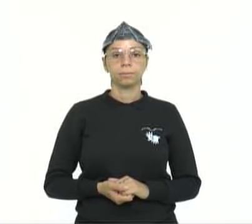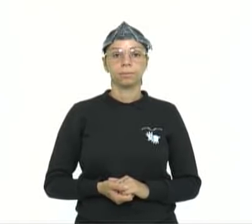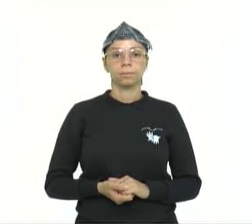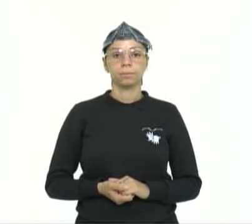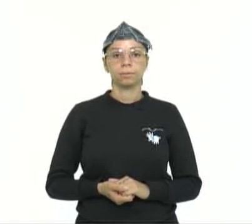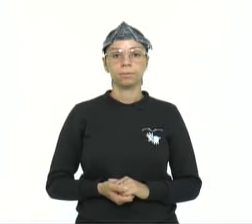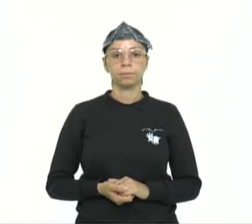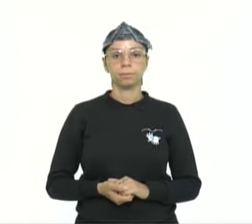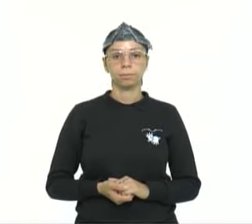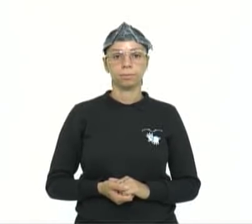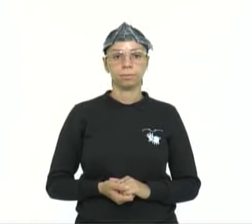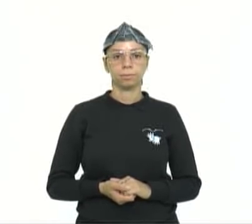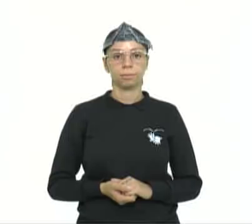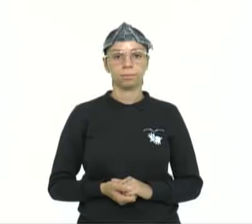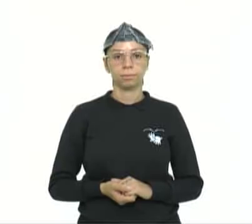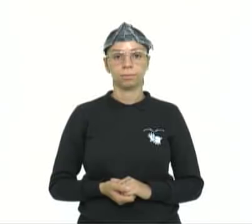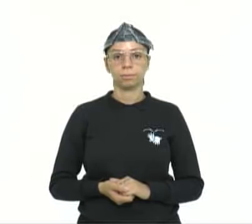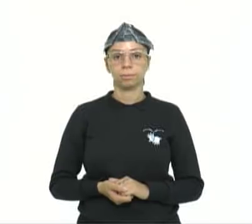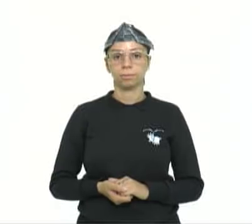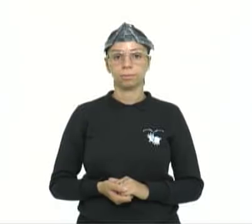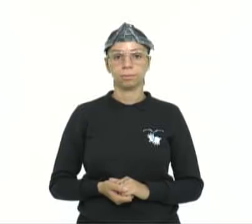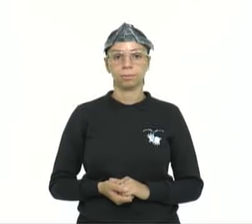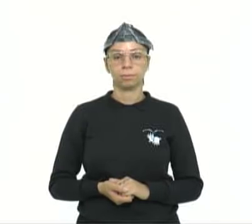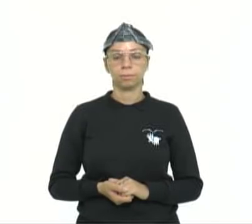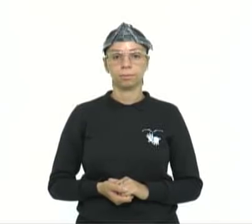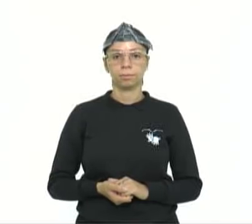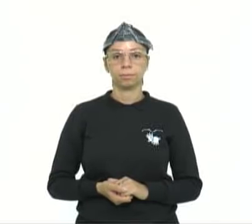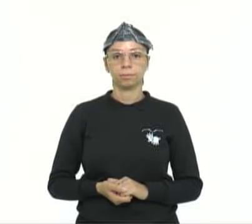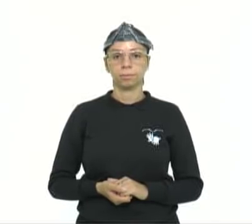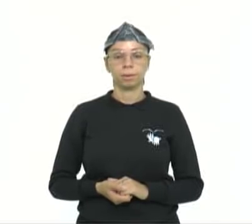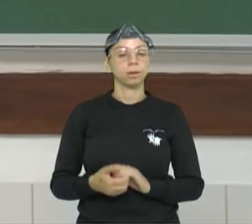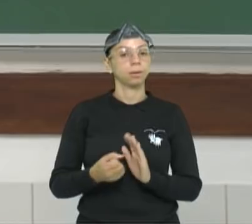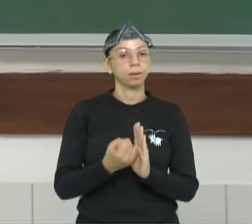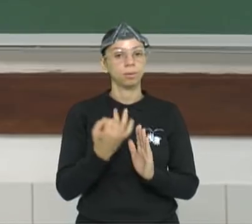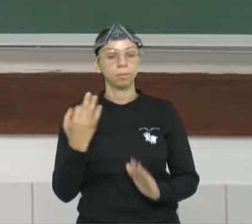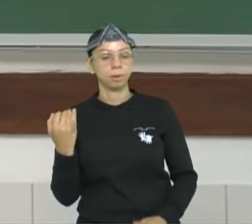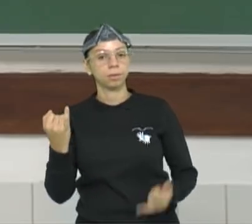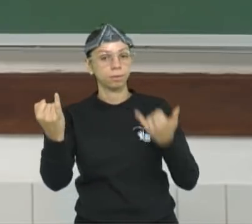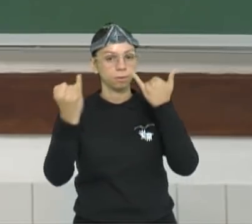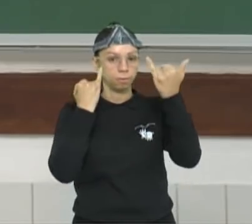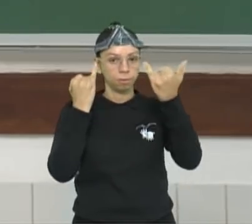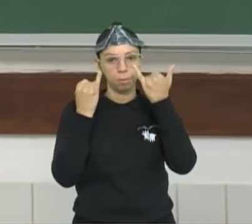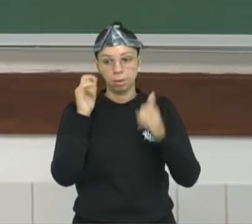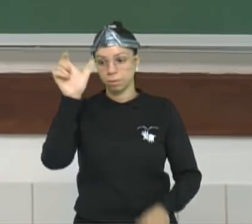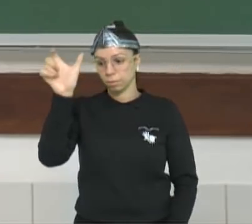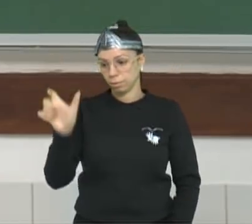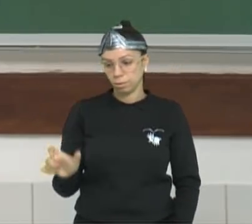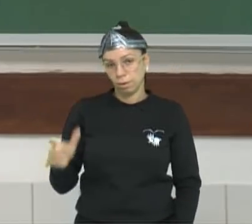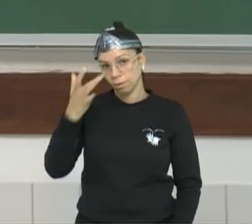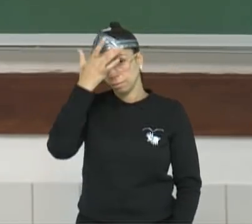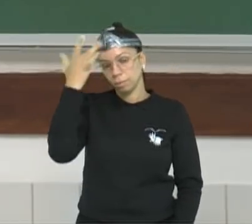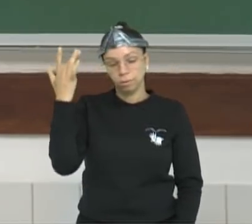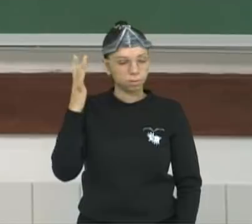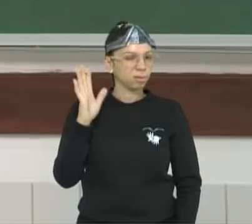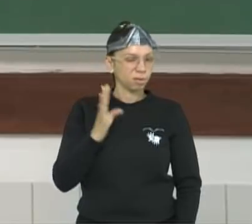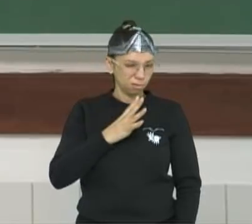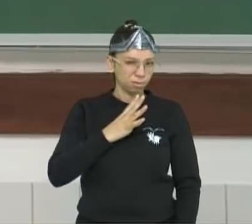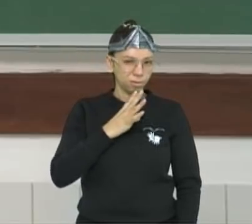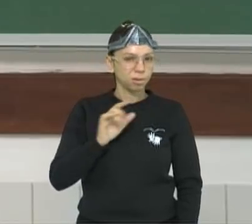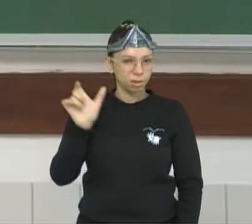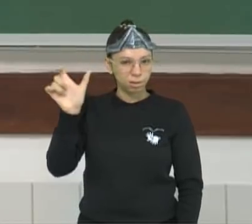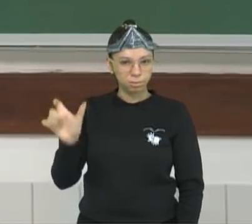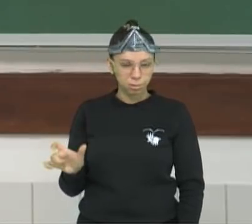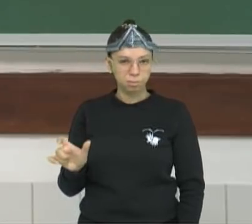Age Key Award in Brazil. Então, olha quantas informações a gente tem dessa pessoa. Você já ouviu falar dele? Já leu